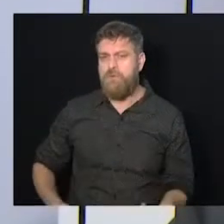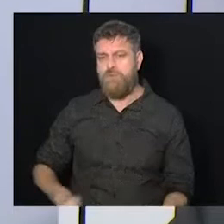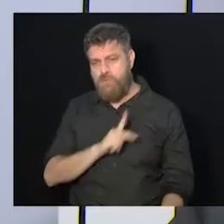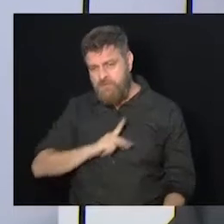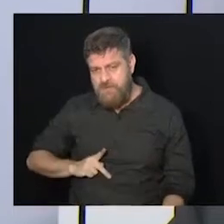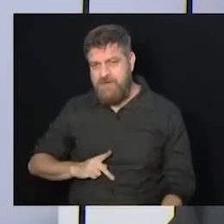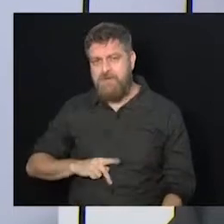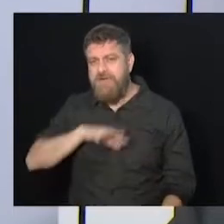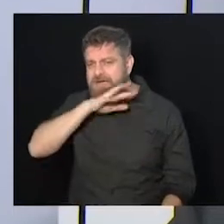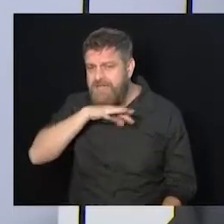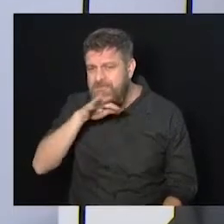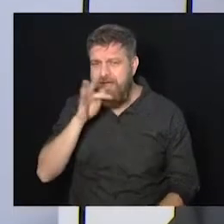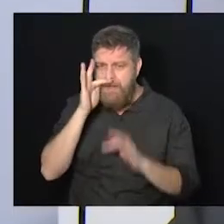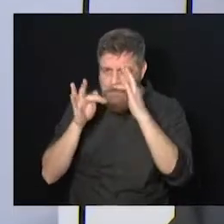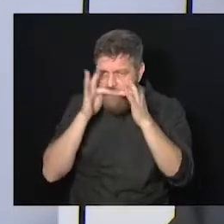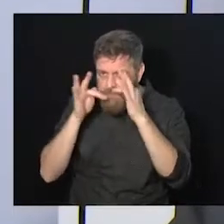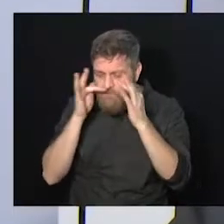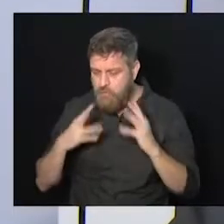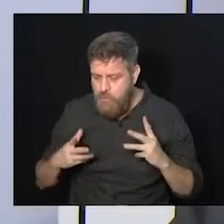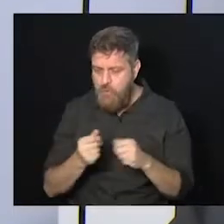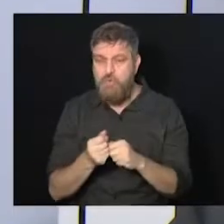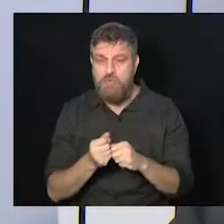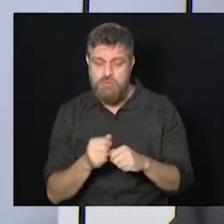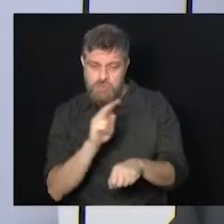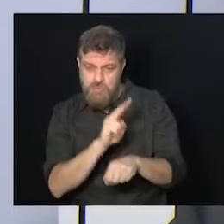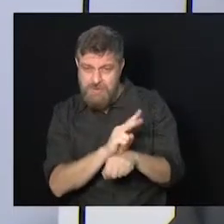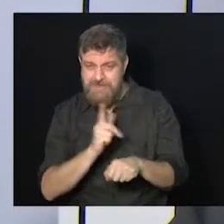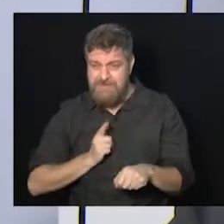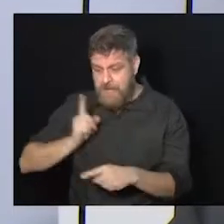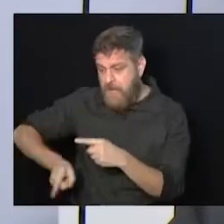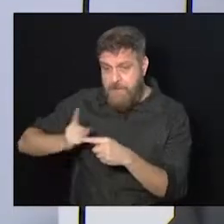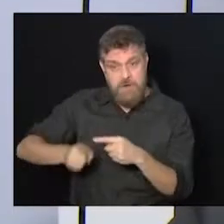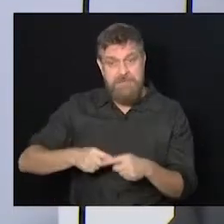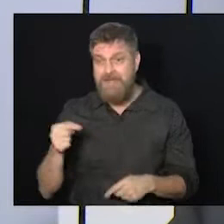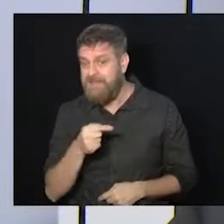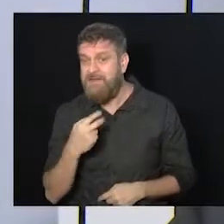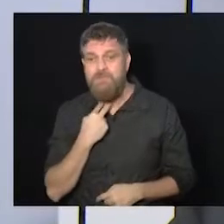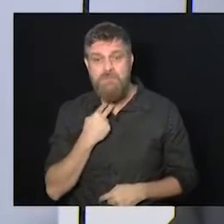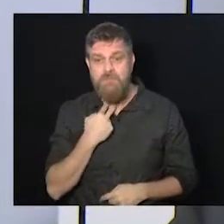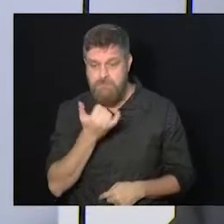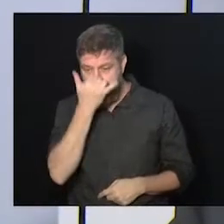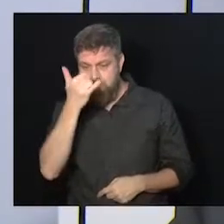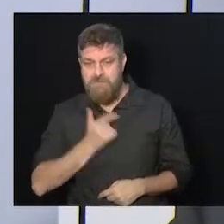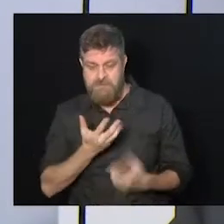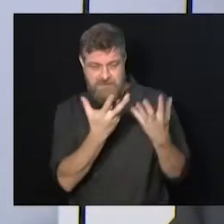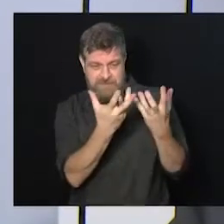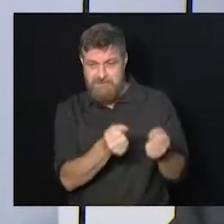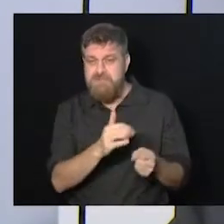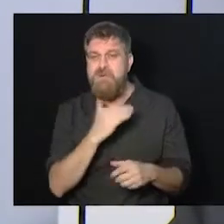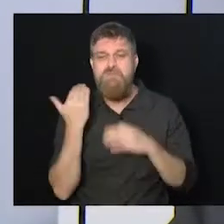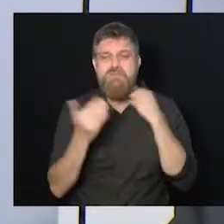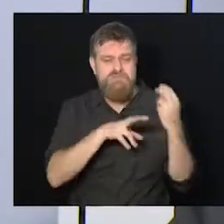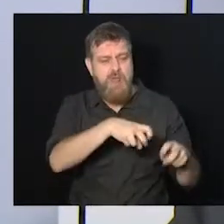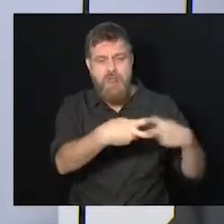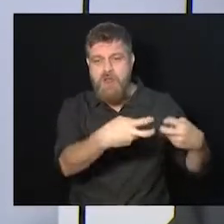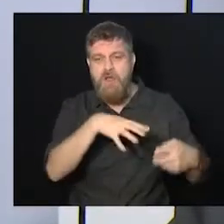flora, vedadas na forma da lei as práticas que coloquem em risco sua função, provoquem a extinção de espécies ou